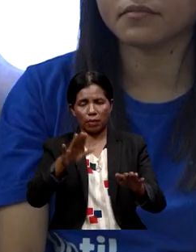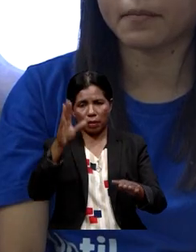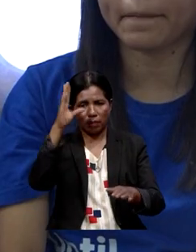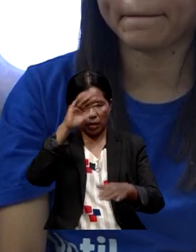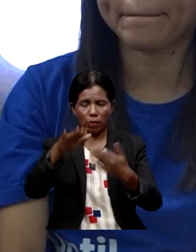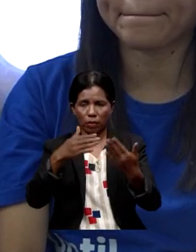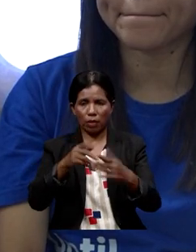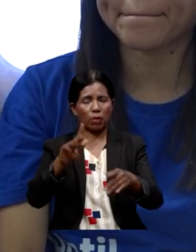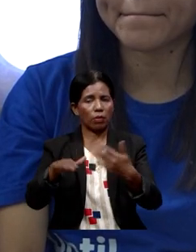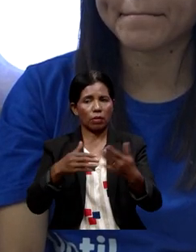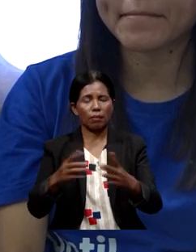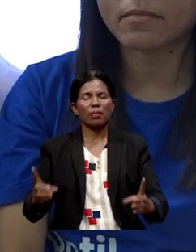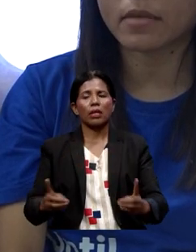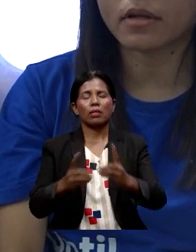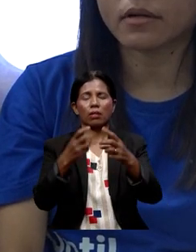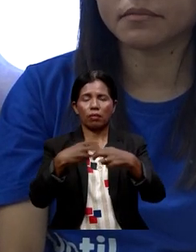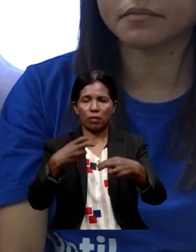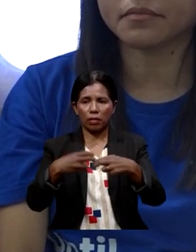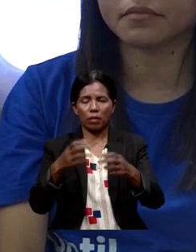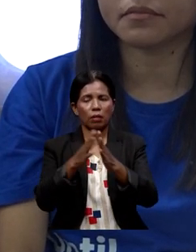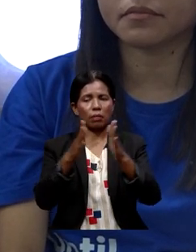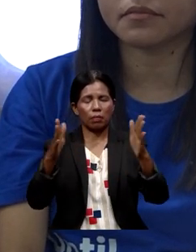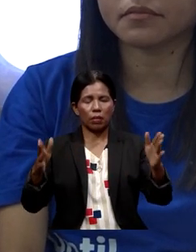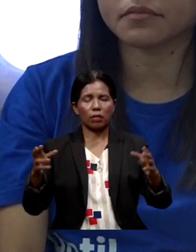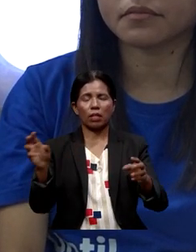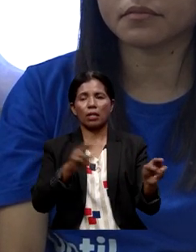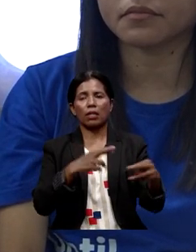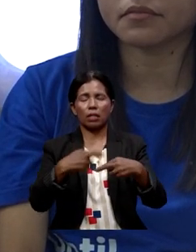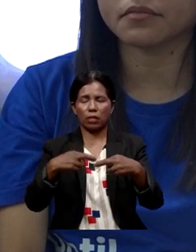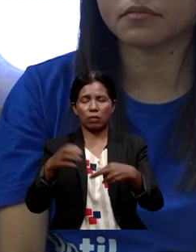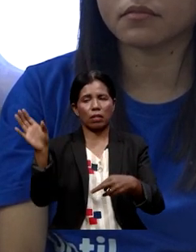Outro, na Bema Solo Perigo e Conflito, no risco climático, no